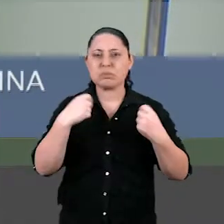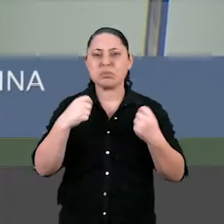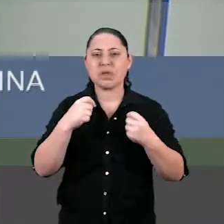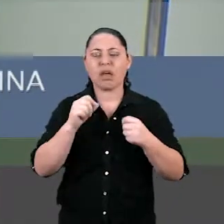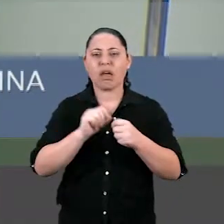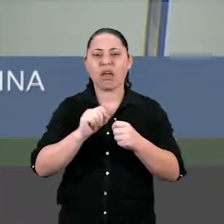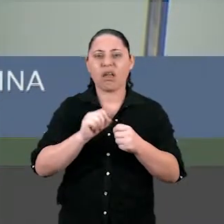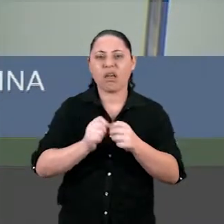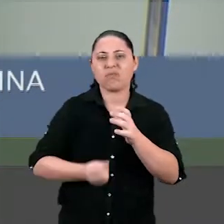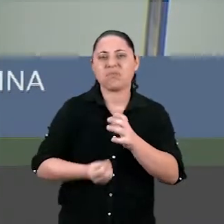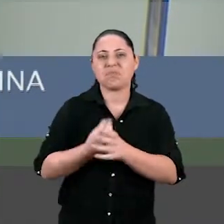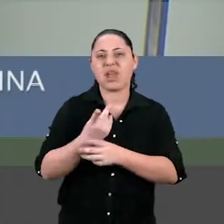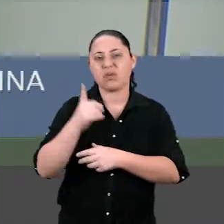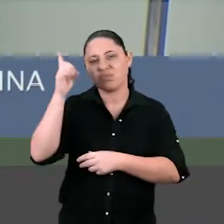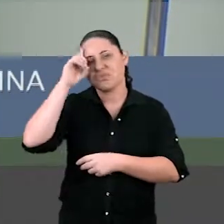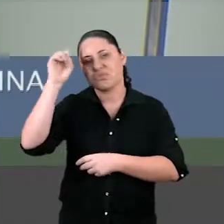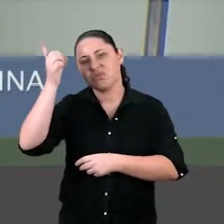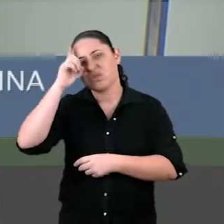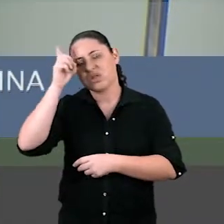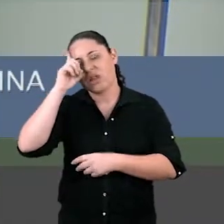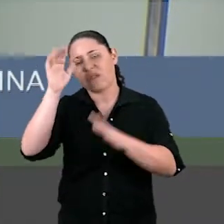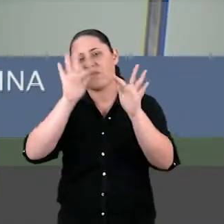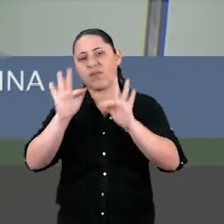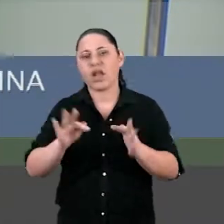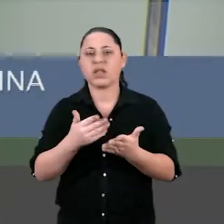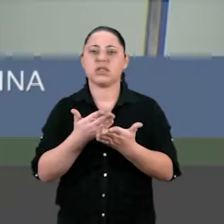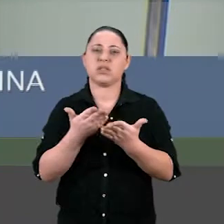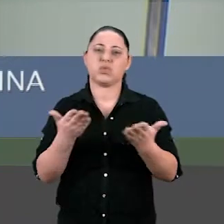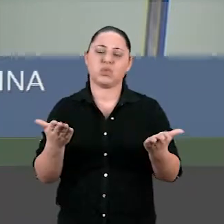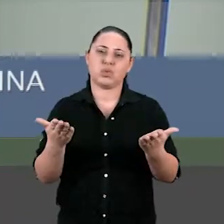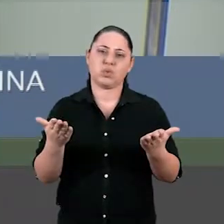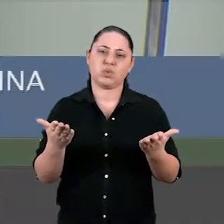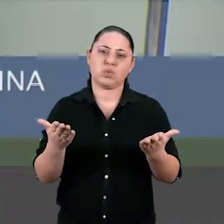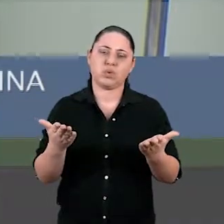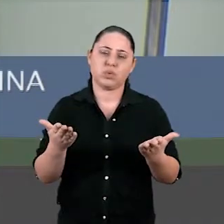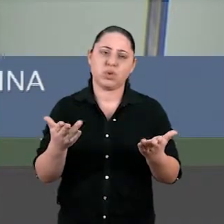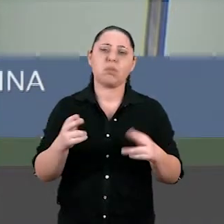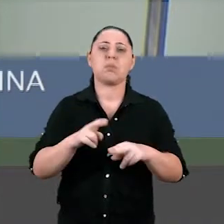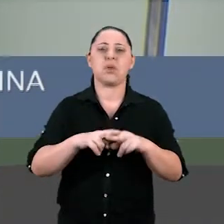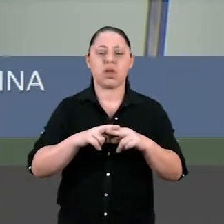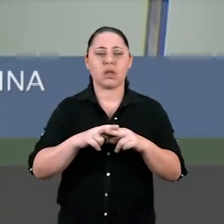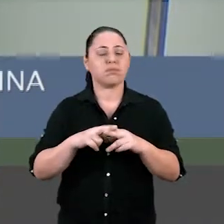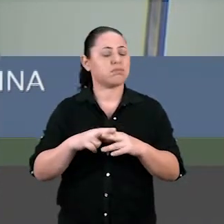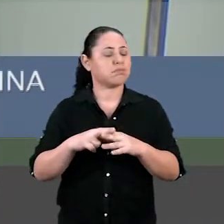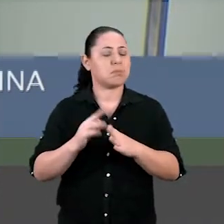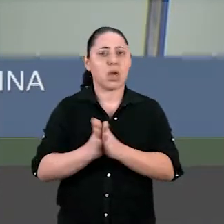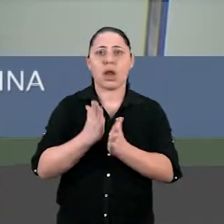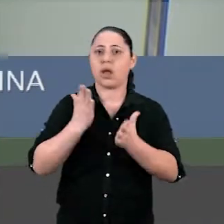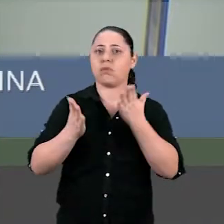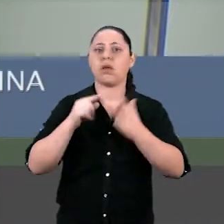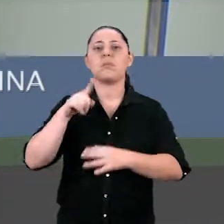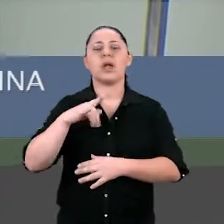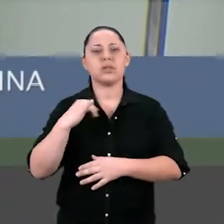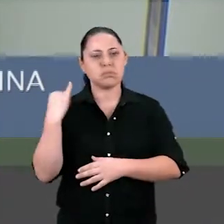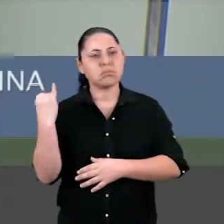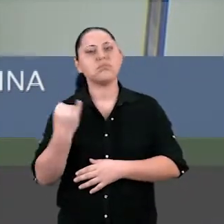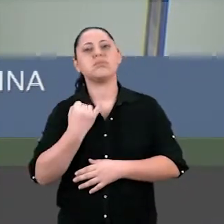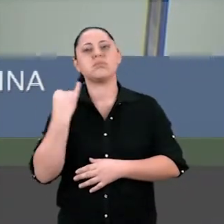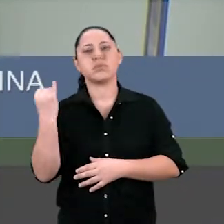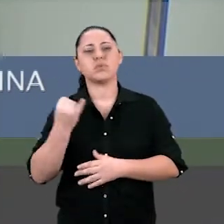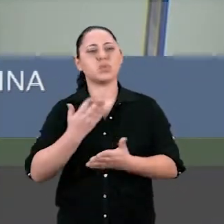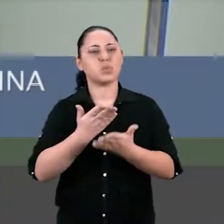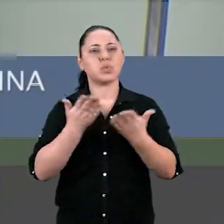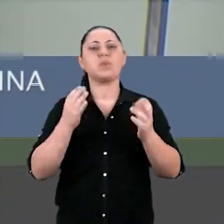criarmos um dia a dia que possa efetivamente ser feliz a todos. É um conto absolutamente maravilhoso e me parece que isso é muito útil para que nós